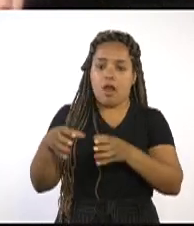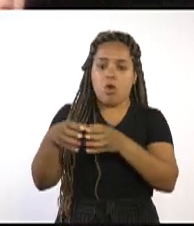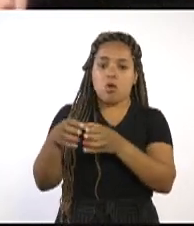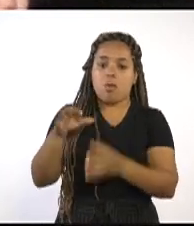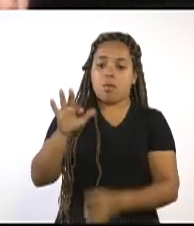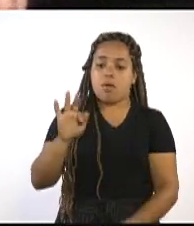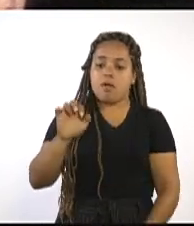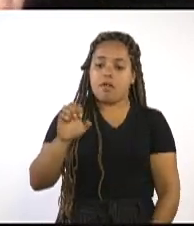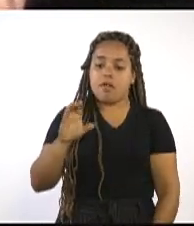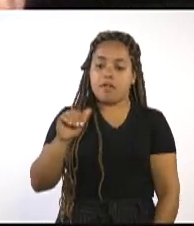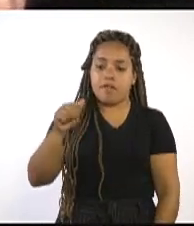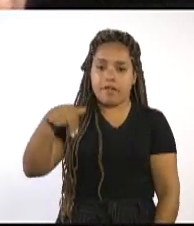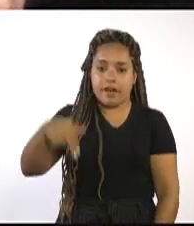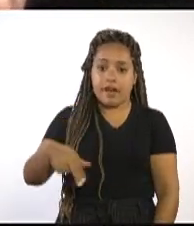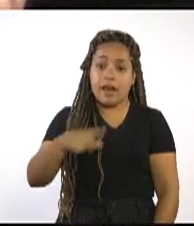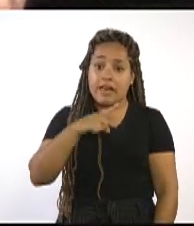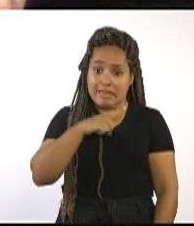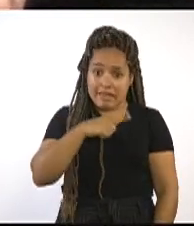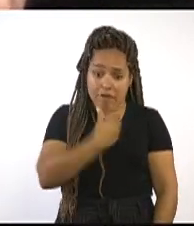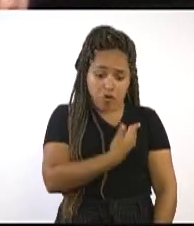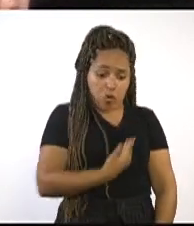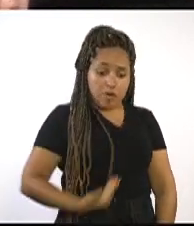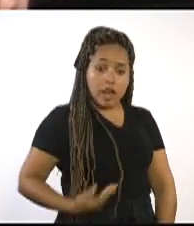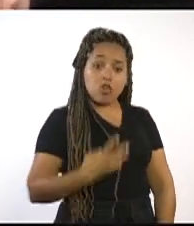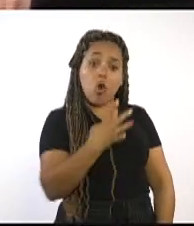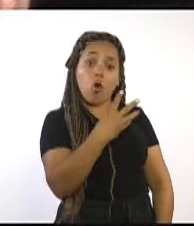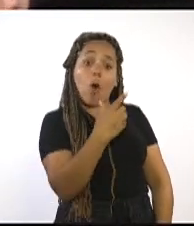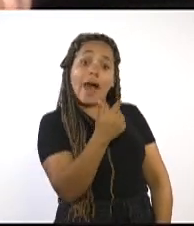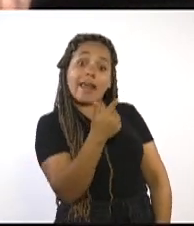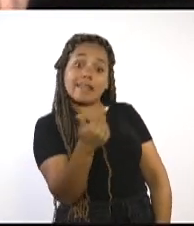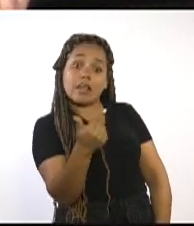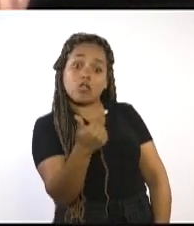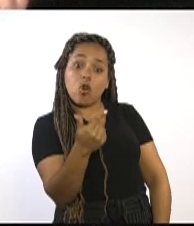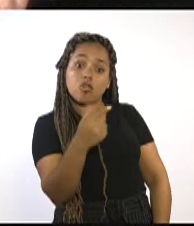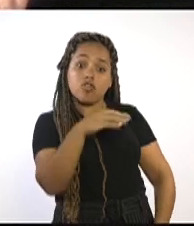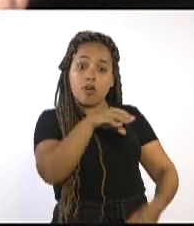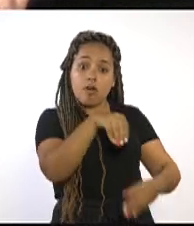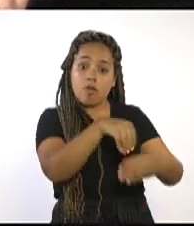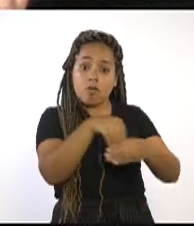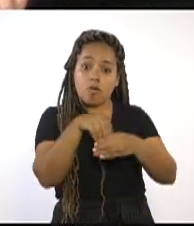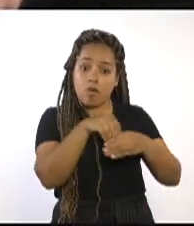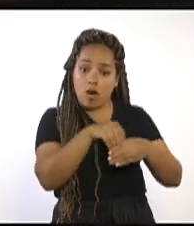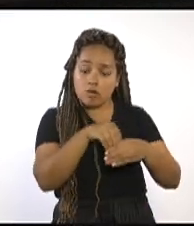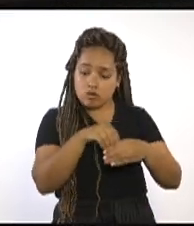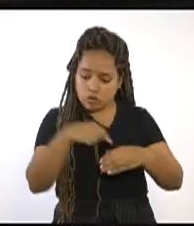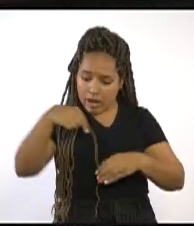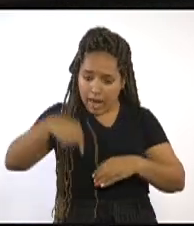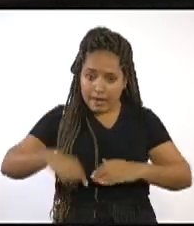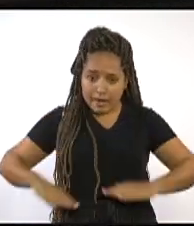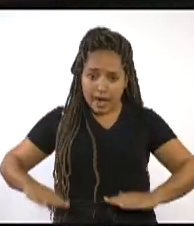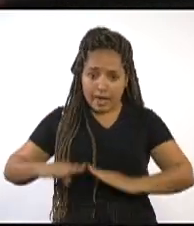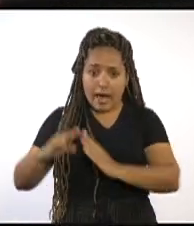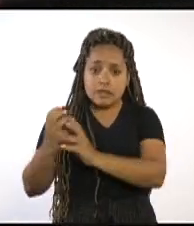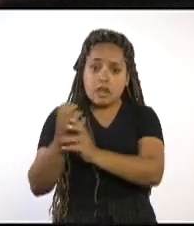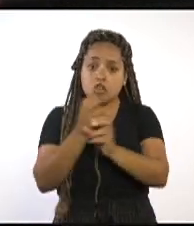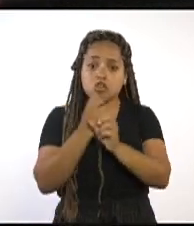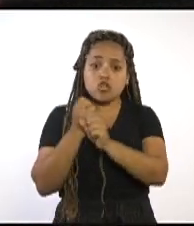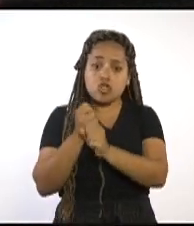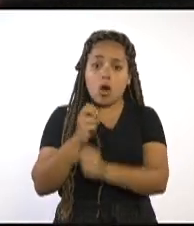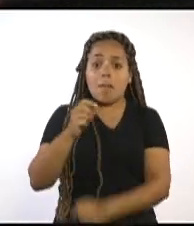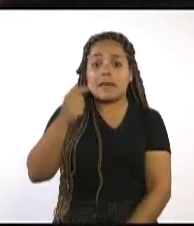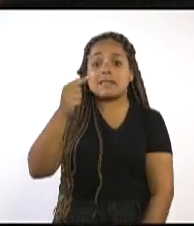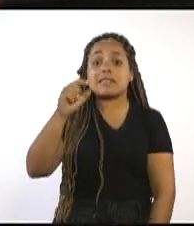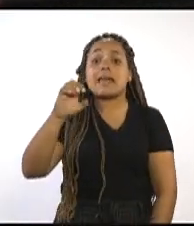governador mais de 42 votos, numa casa com 70 deputados. O resultado está